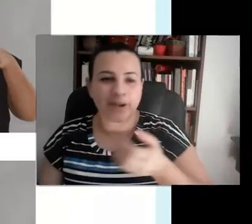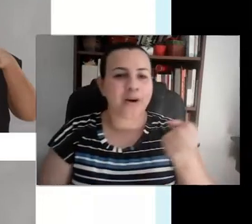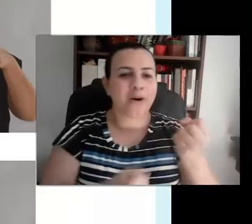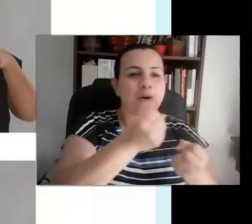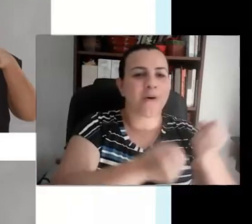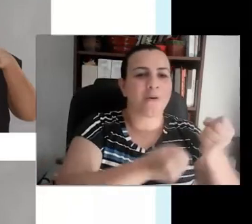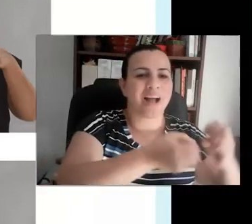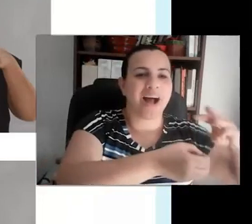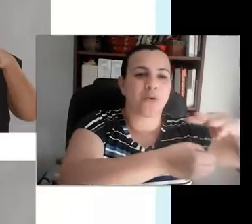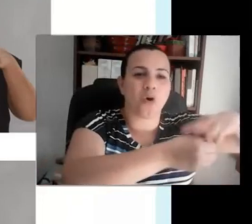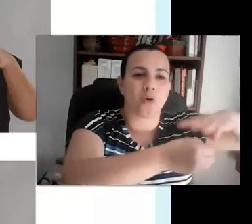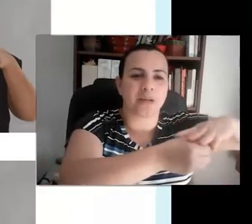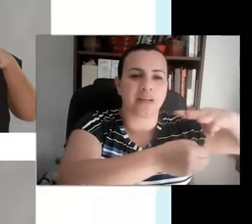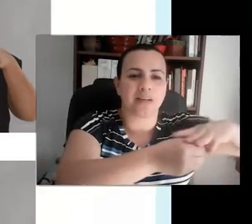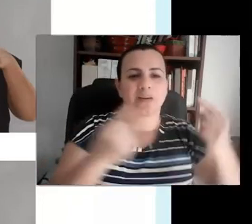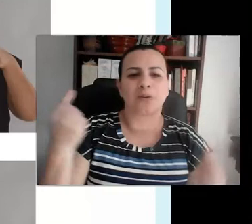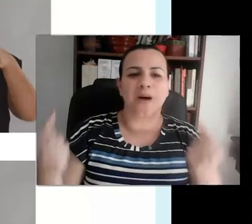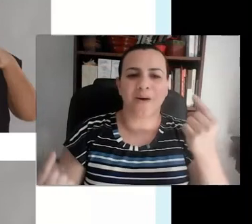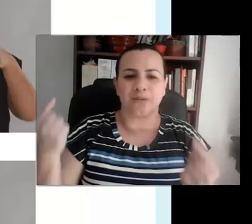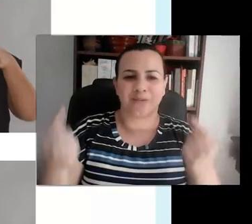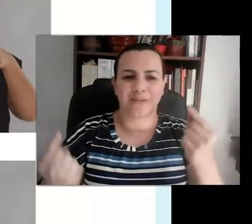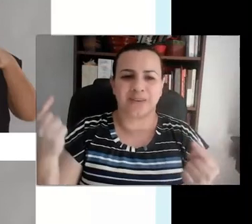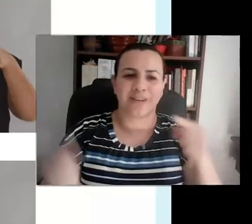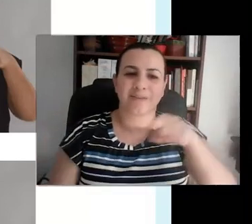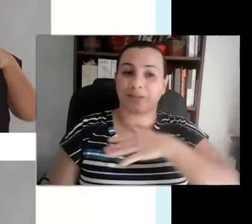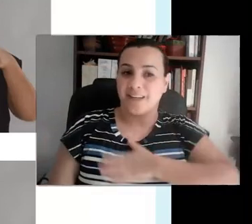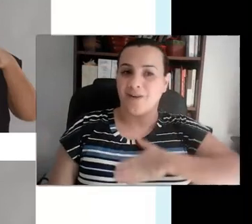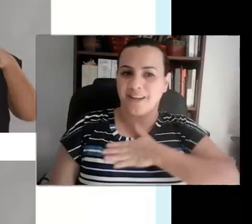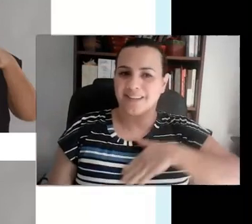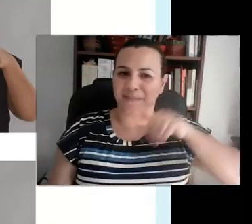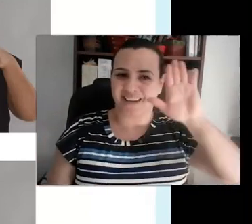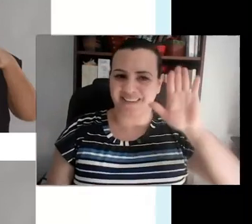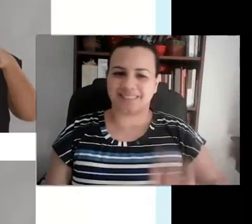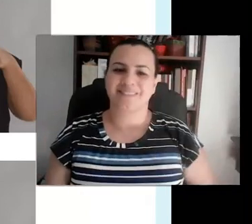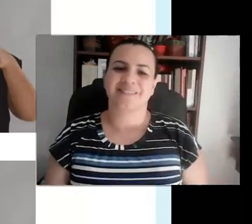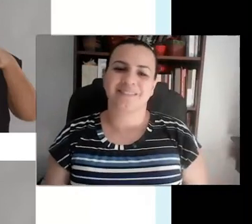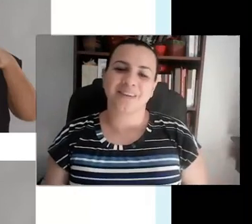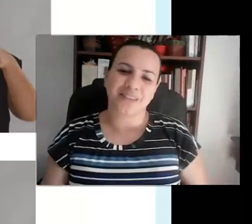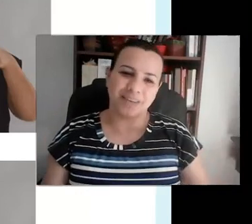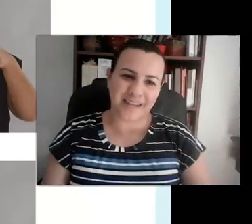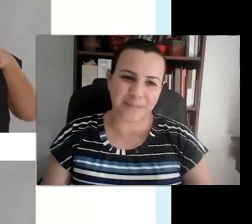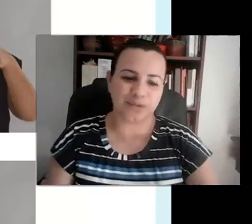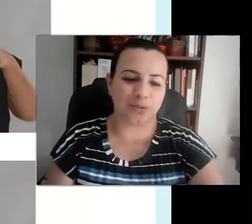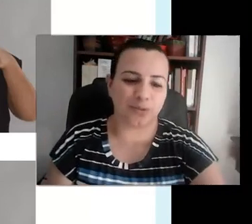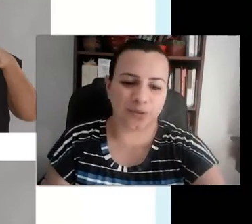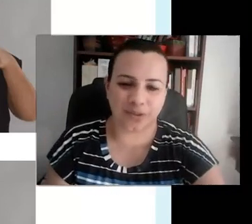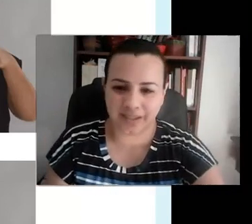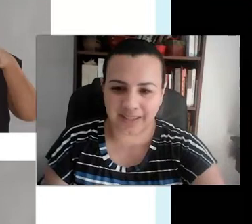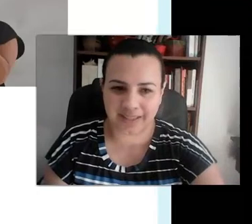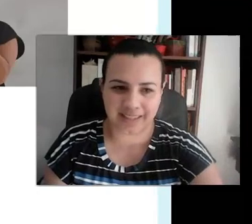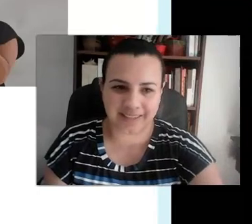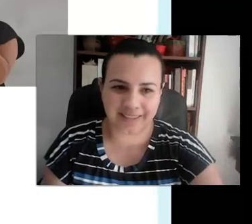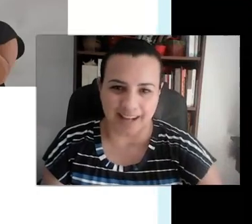Fusca ou o carro Kombi? Qual você gosta mais? Então, são exemplos de